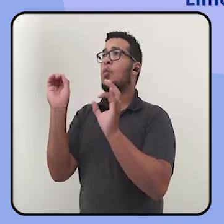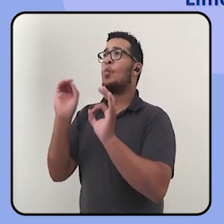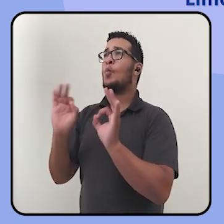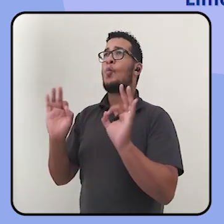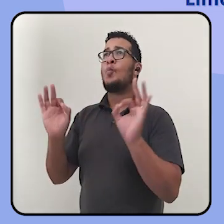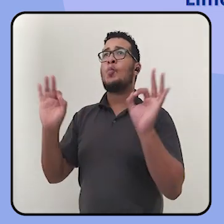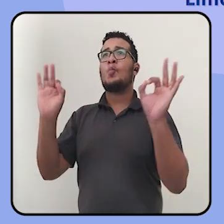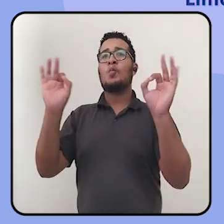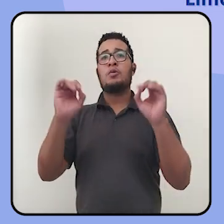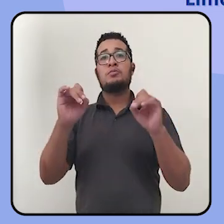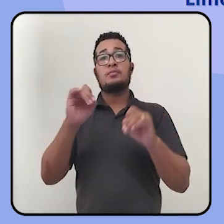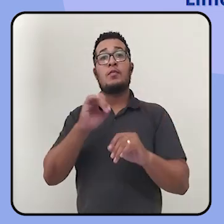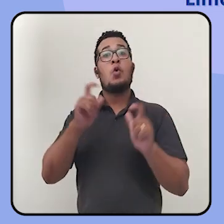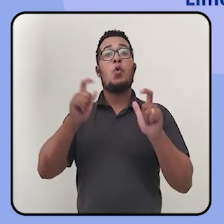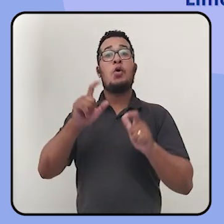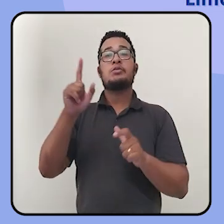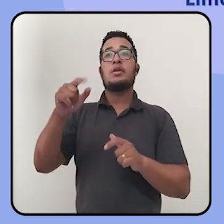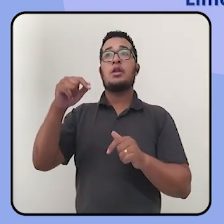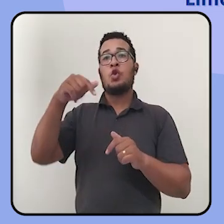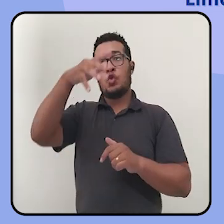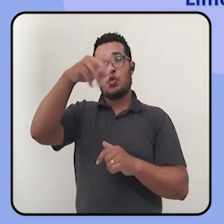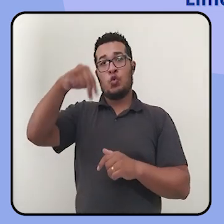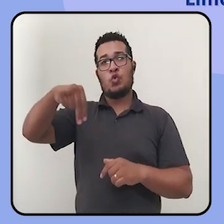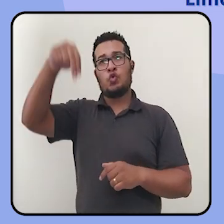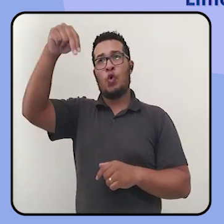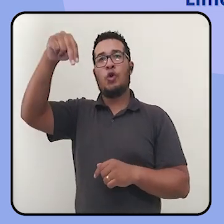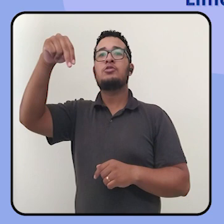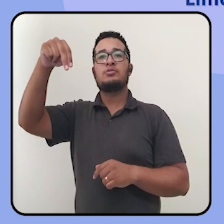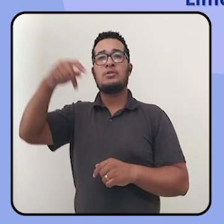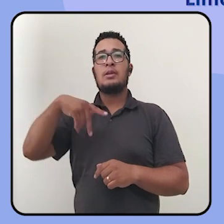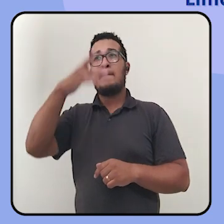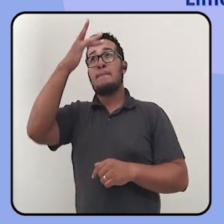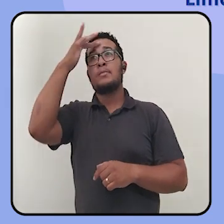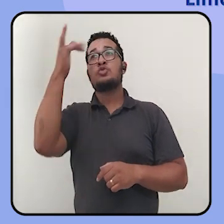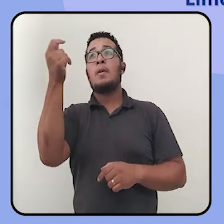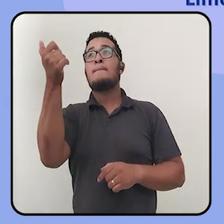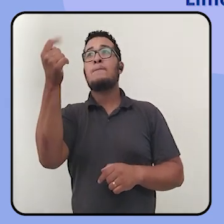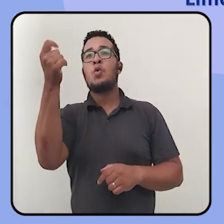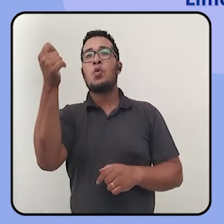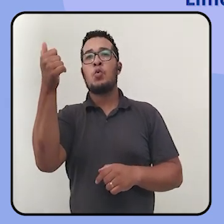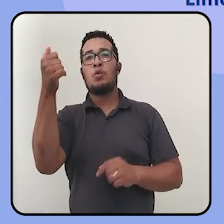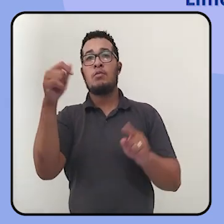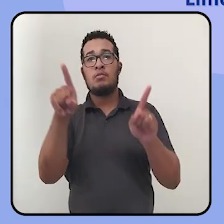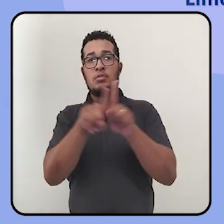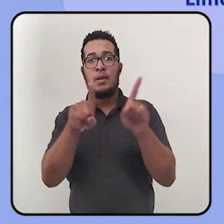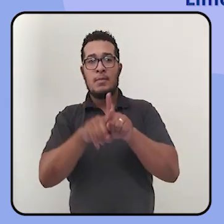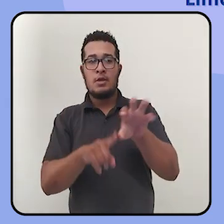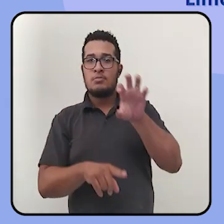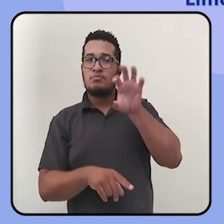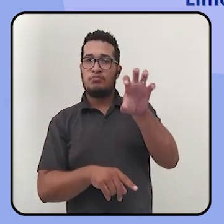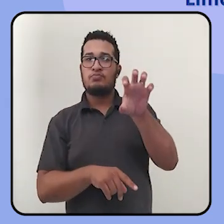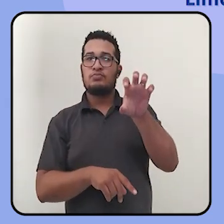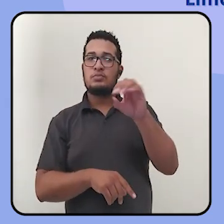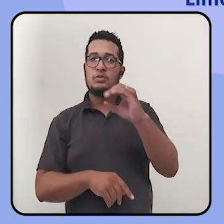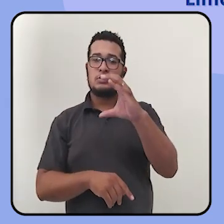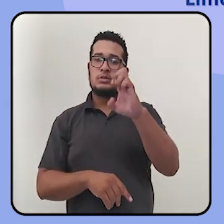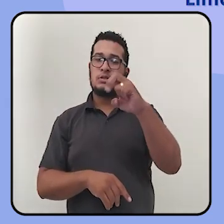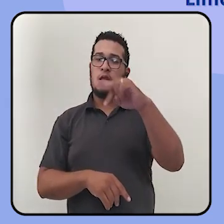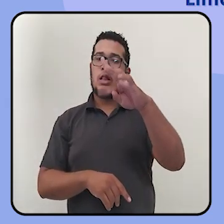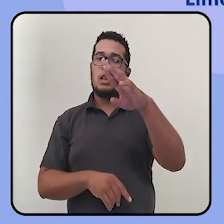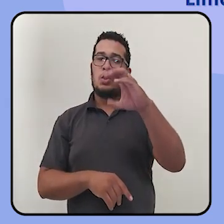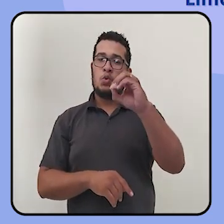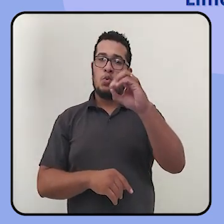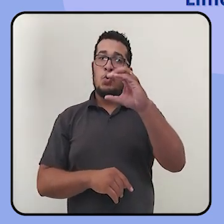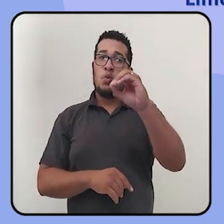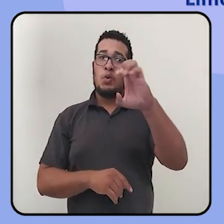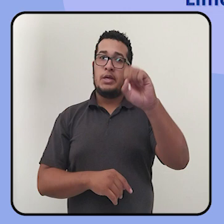Aracruz e Linhares. Temos também sítios abertos, sítio arqueológico na Baía de Vitória. Nós temos também